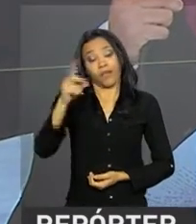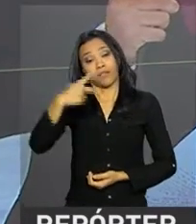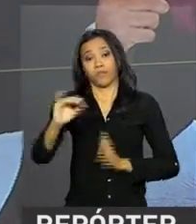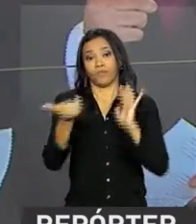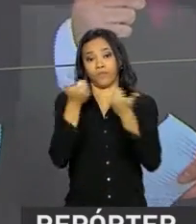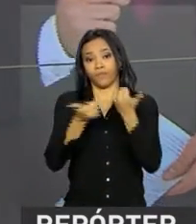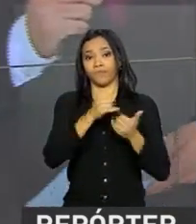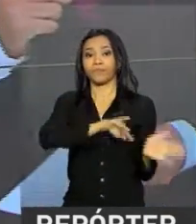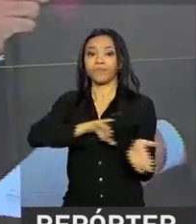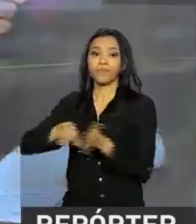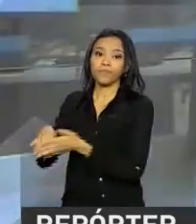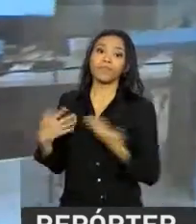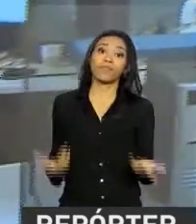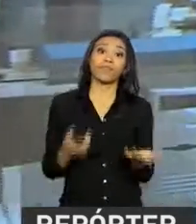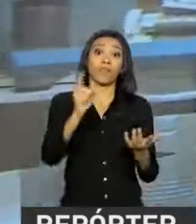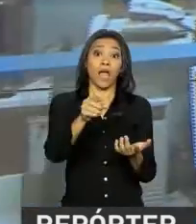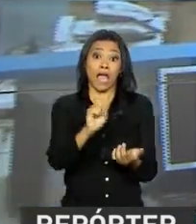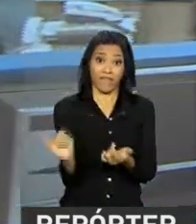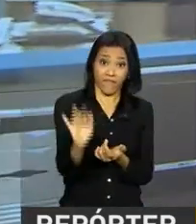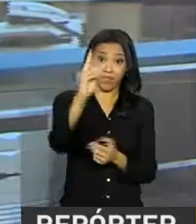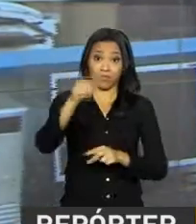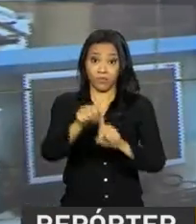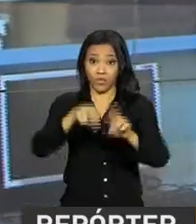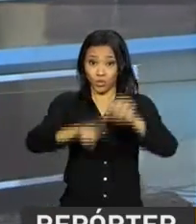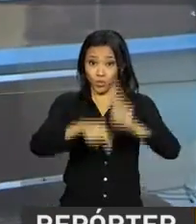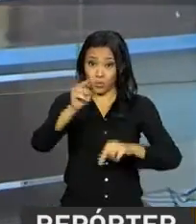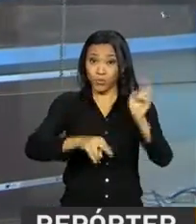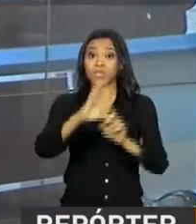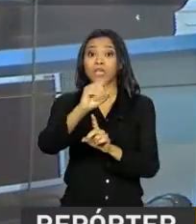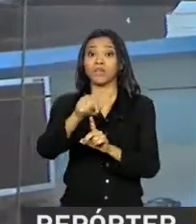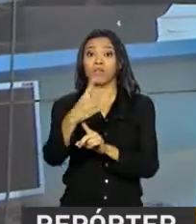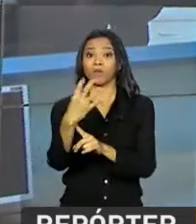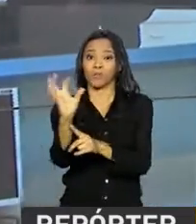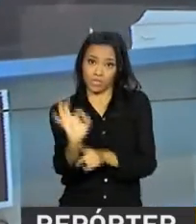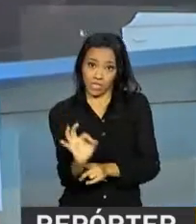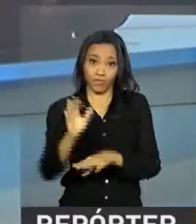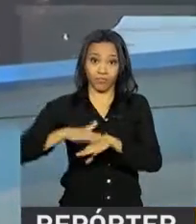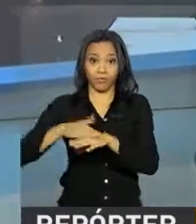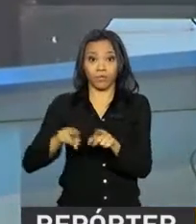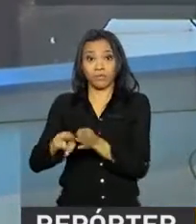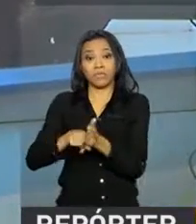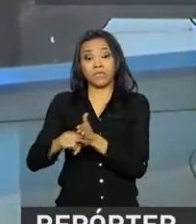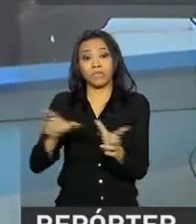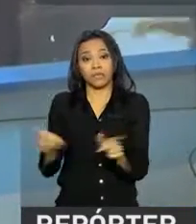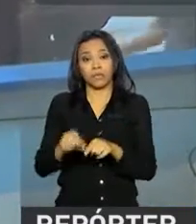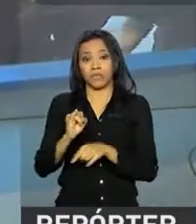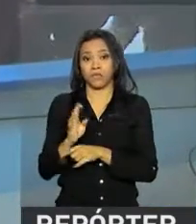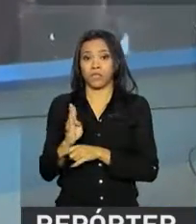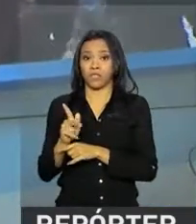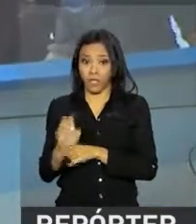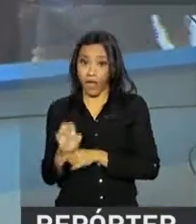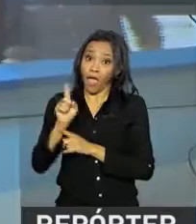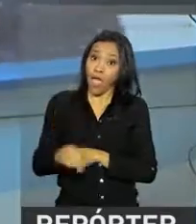suas informações a prévia da inflação oficial em junho ficou em 0,4 por cento segundo o ibge a taxa é a menor